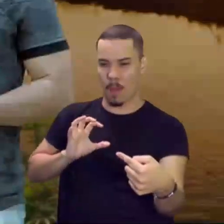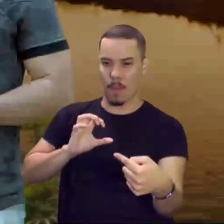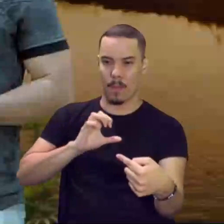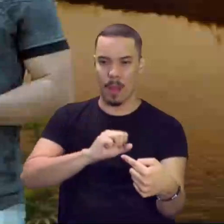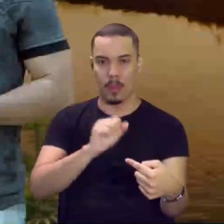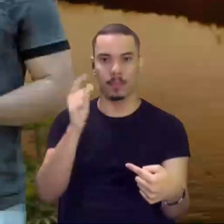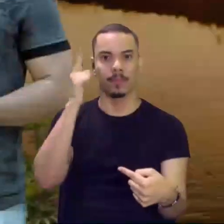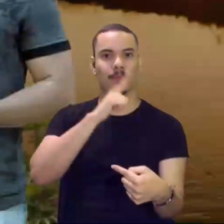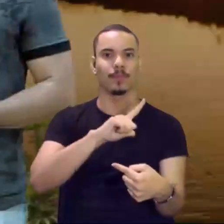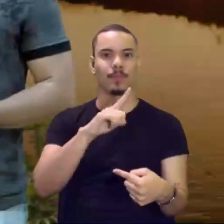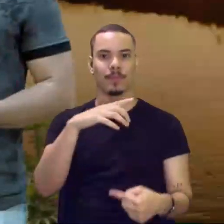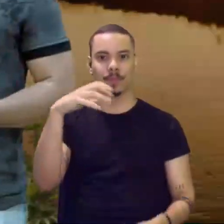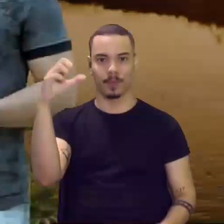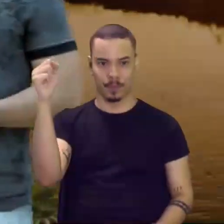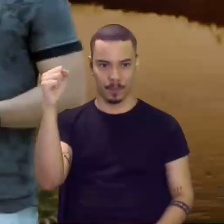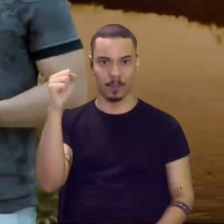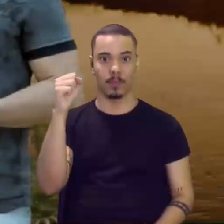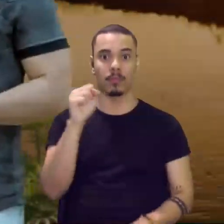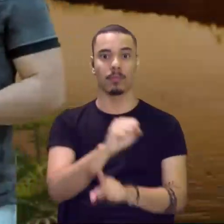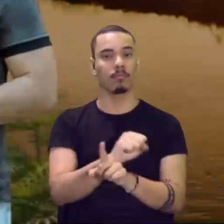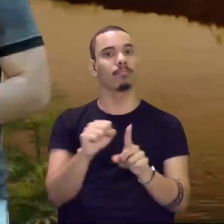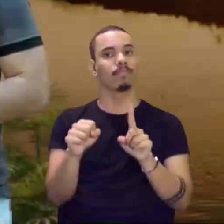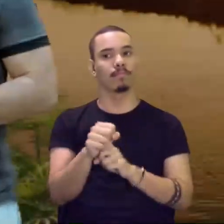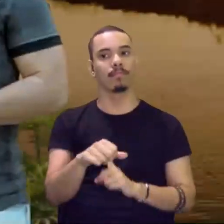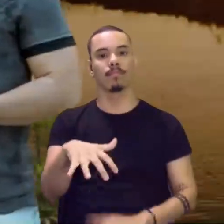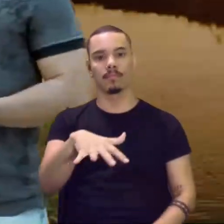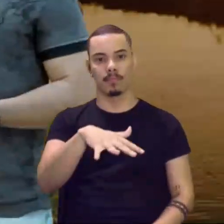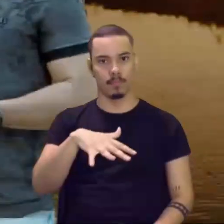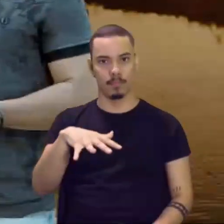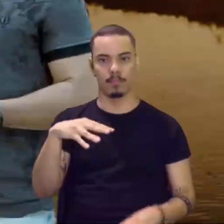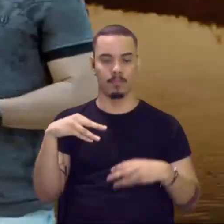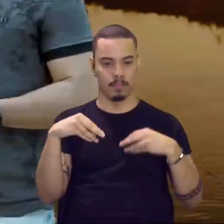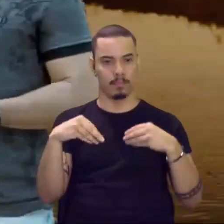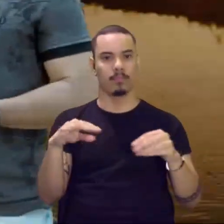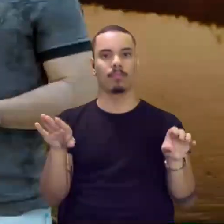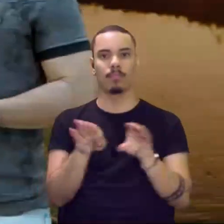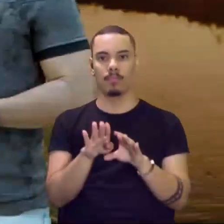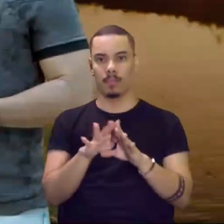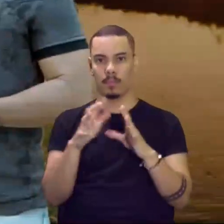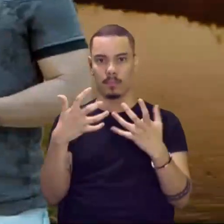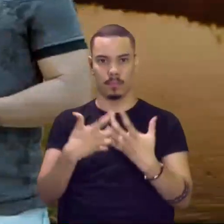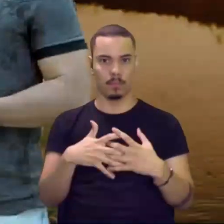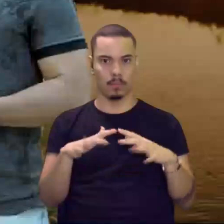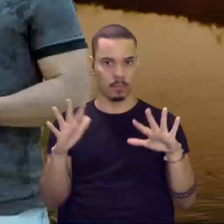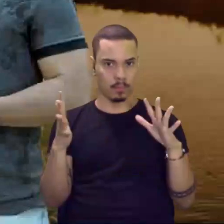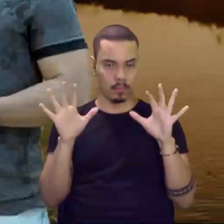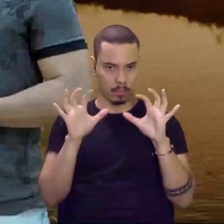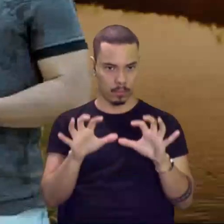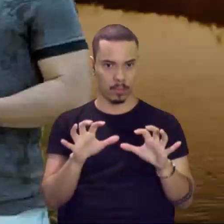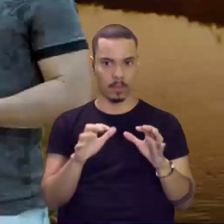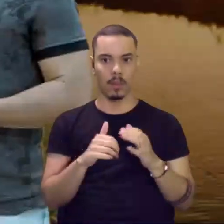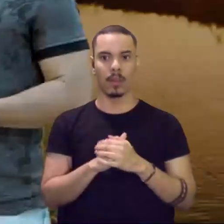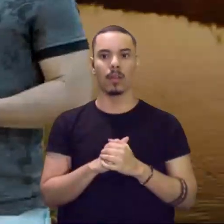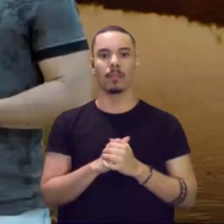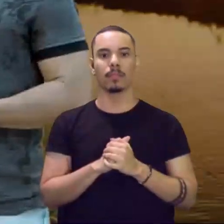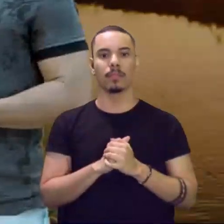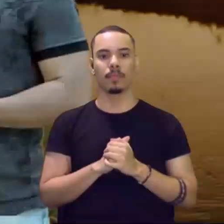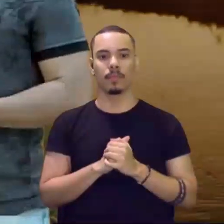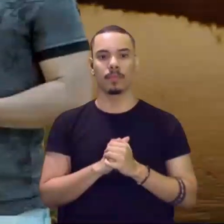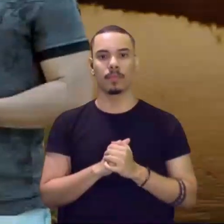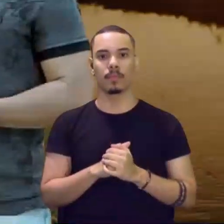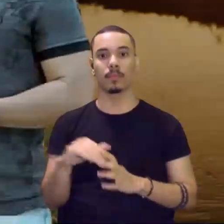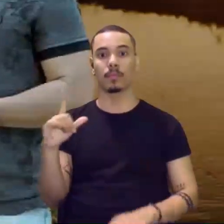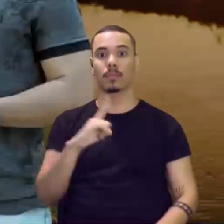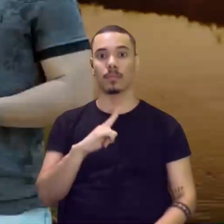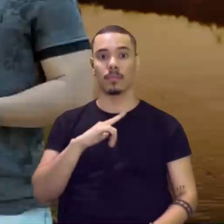jogo. Beleza? E a sociedade, o território, o poder também funciona mais ou menos assim. Ao longo